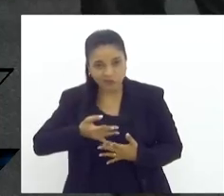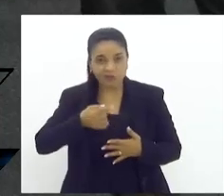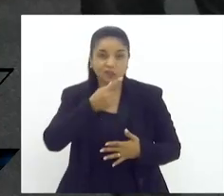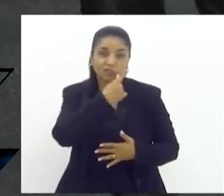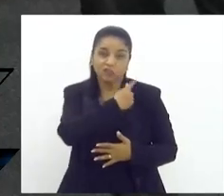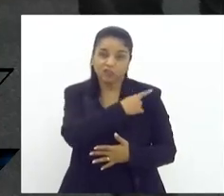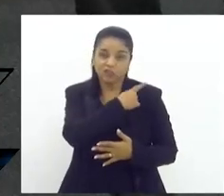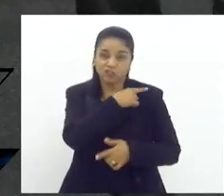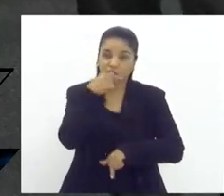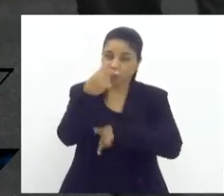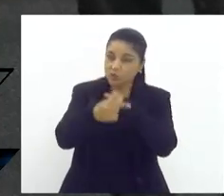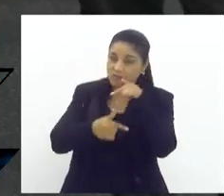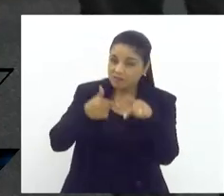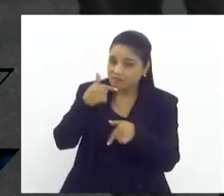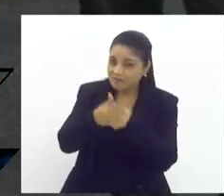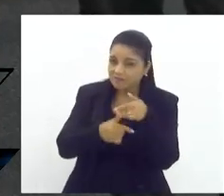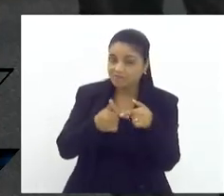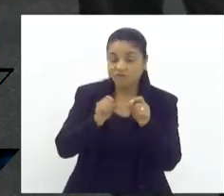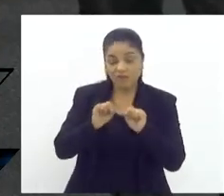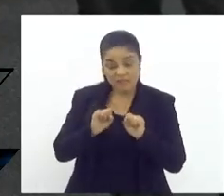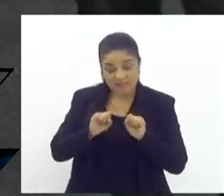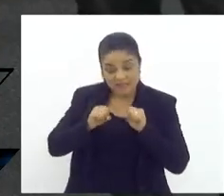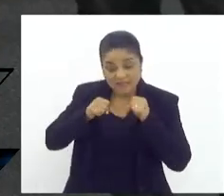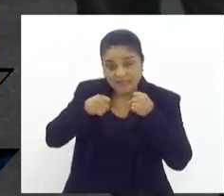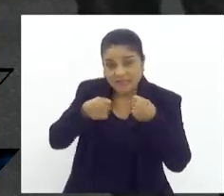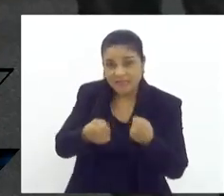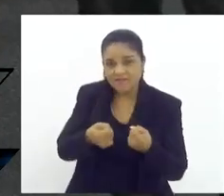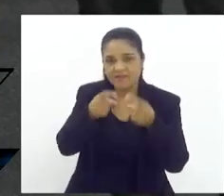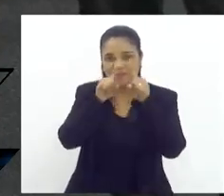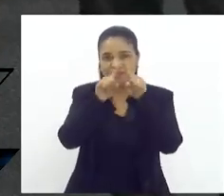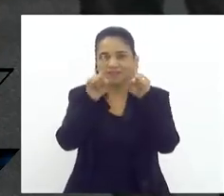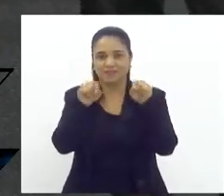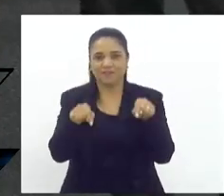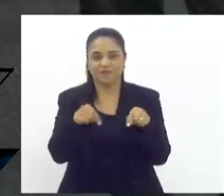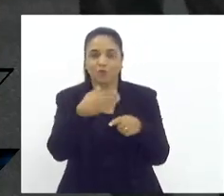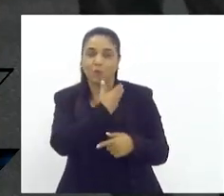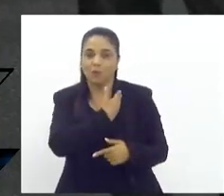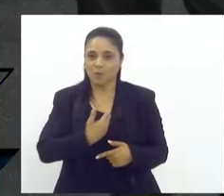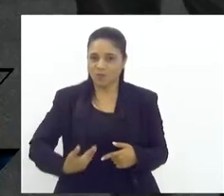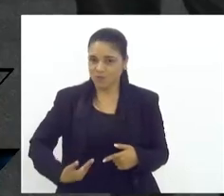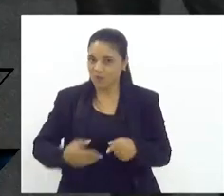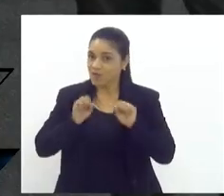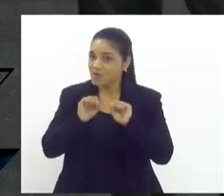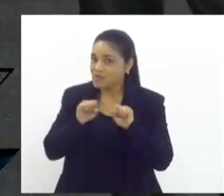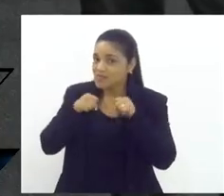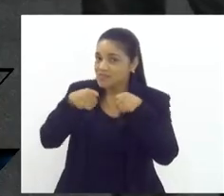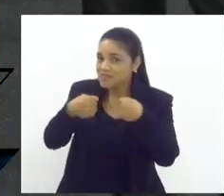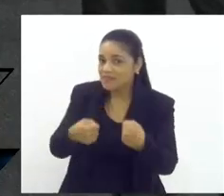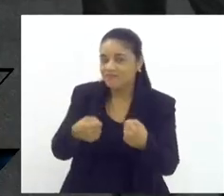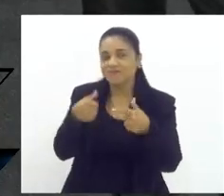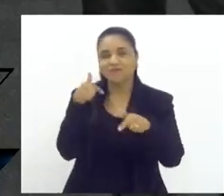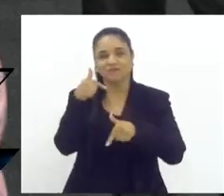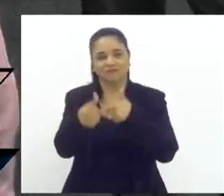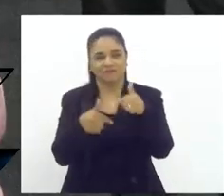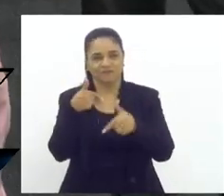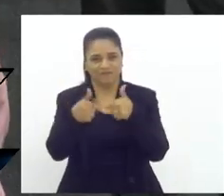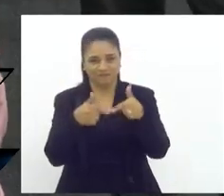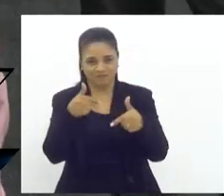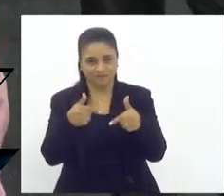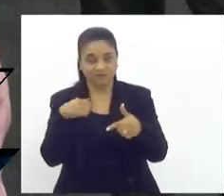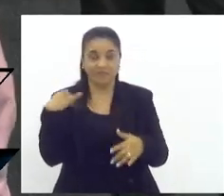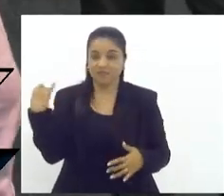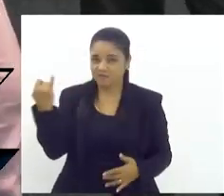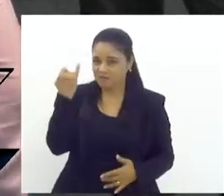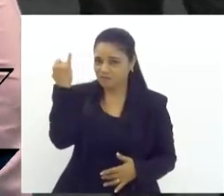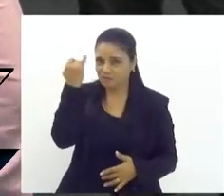trabalhista sempre foi na defesa dos servidor público e na defesa dos trabalhadores e é importante